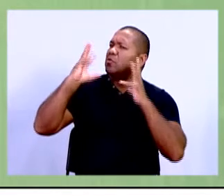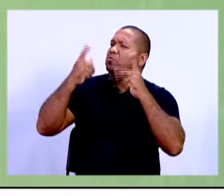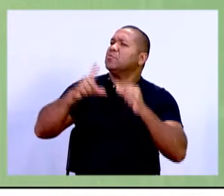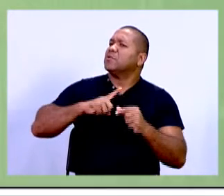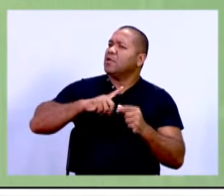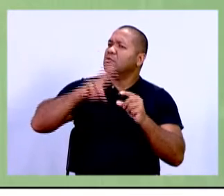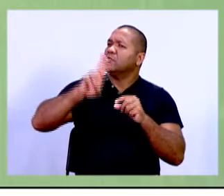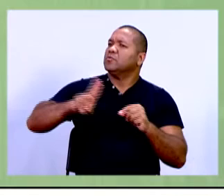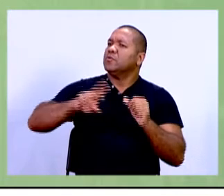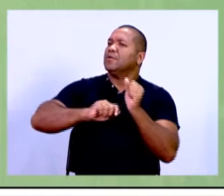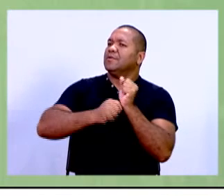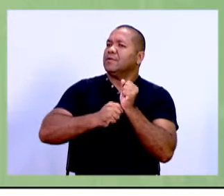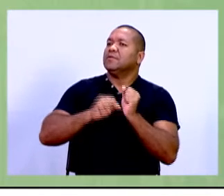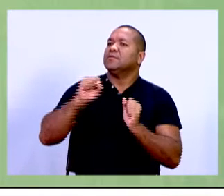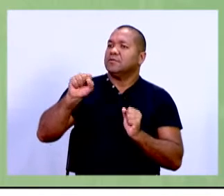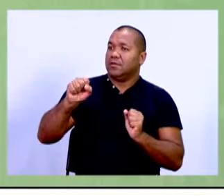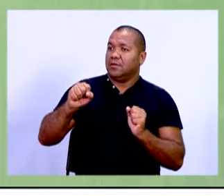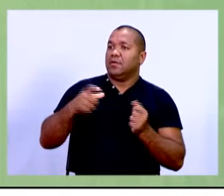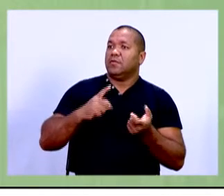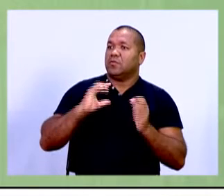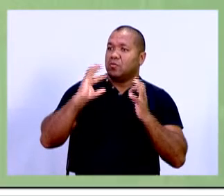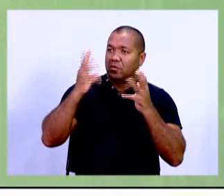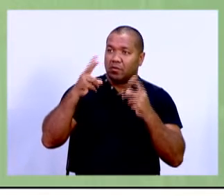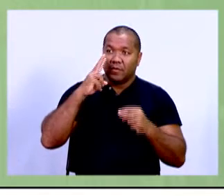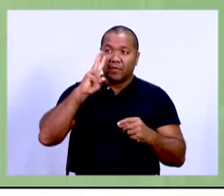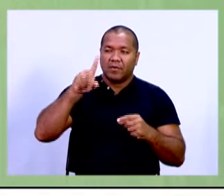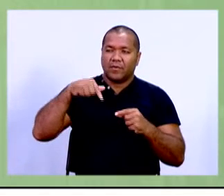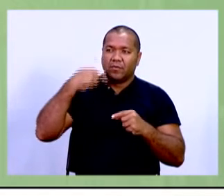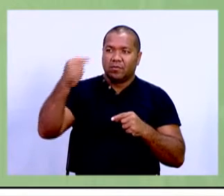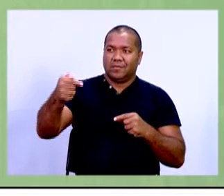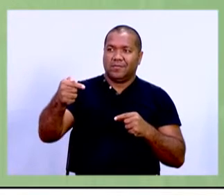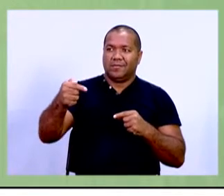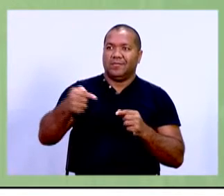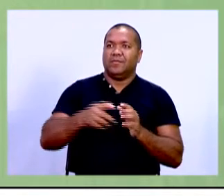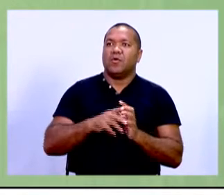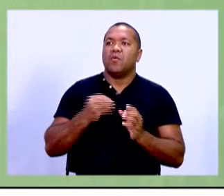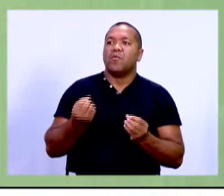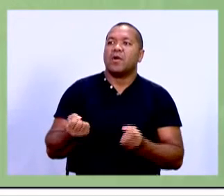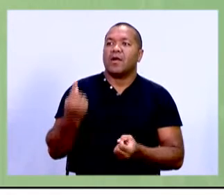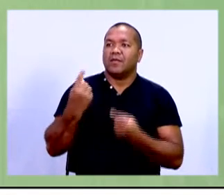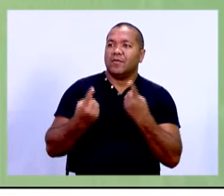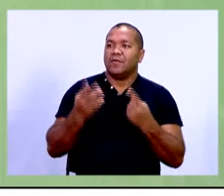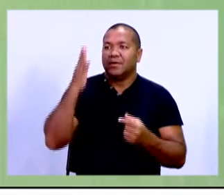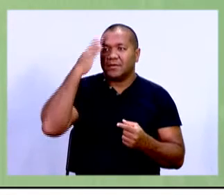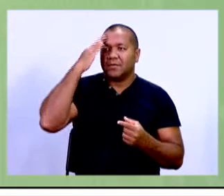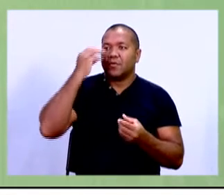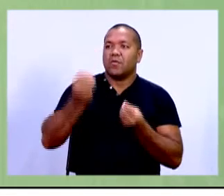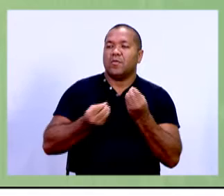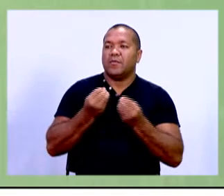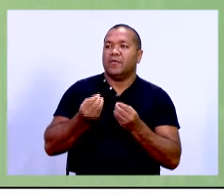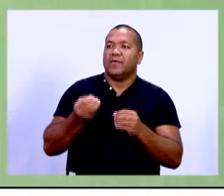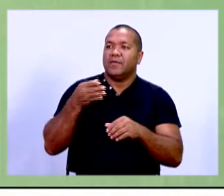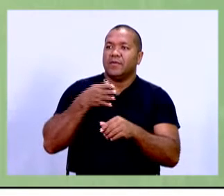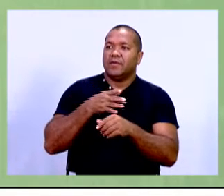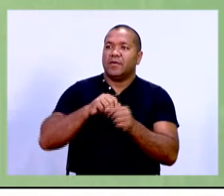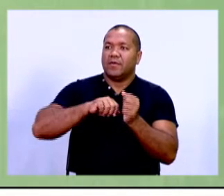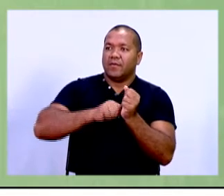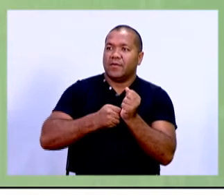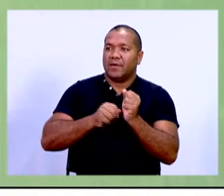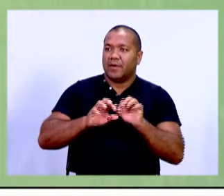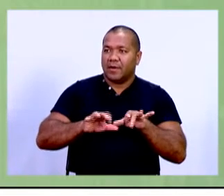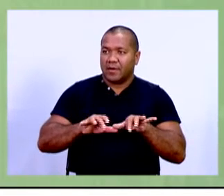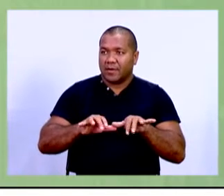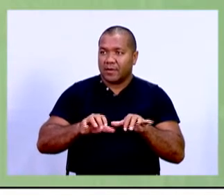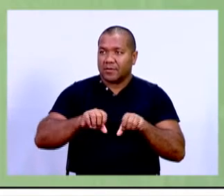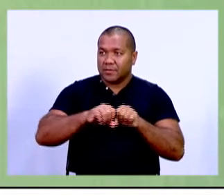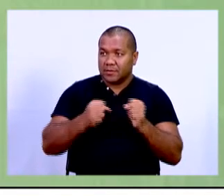vamos já ver no nosso diagrama de classes como cada um vai se cadastrar. Então, ele vai logar no sistema, vai ver quais são